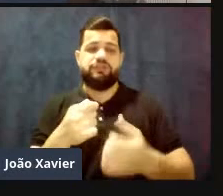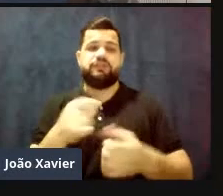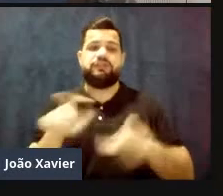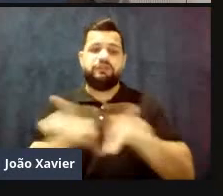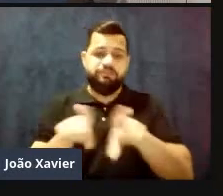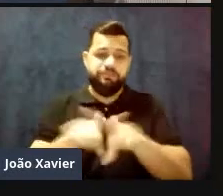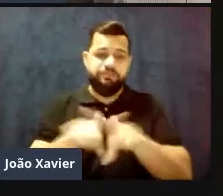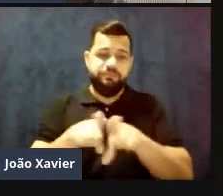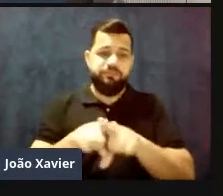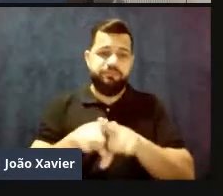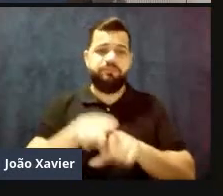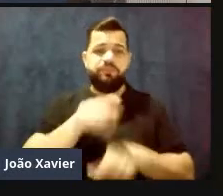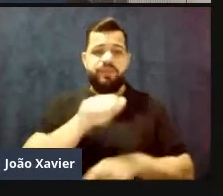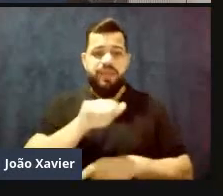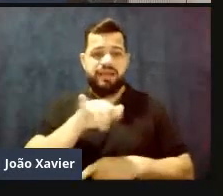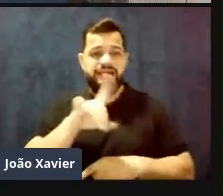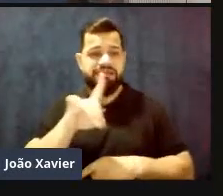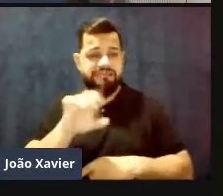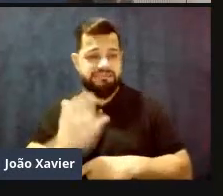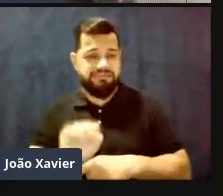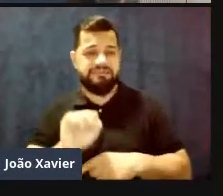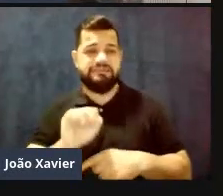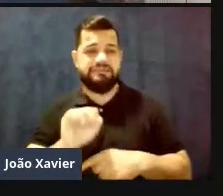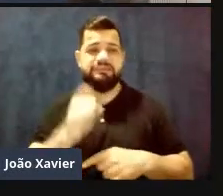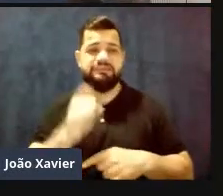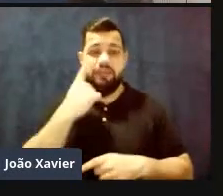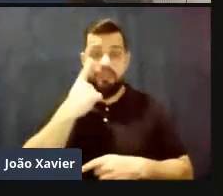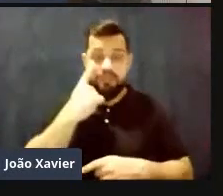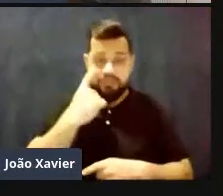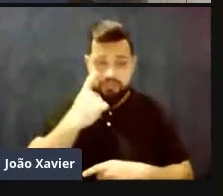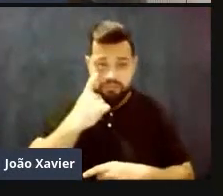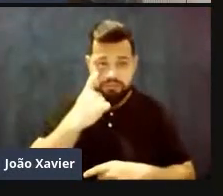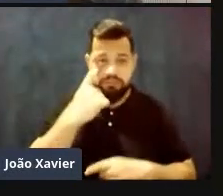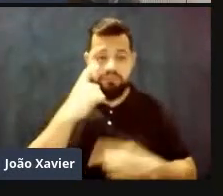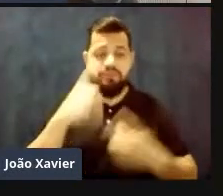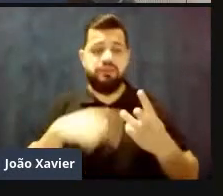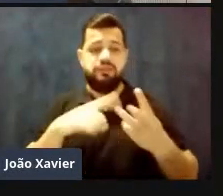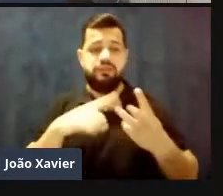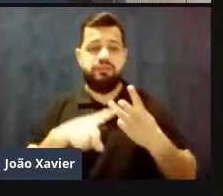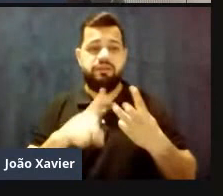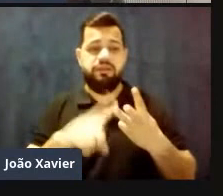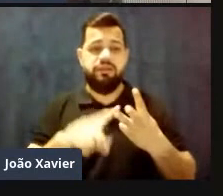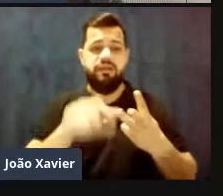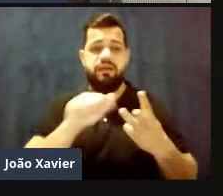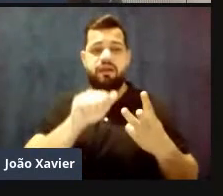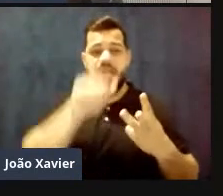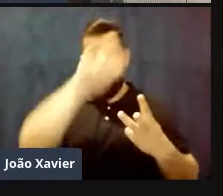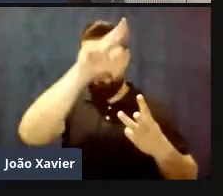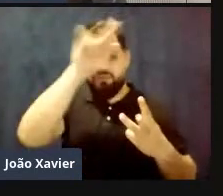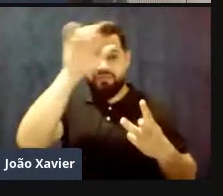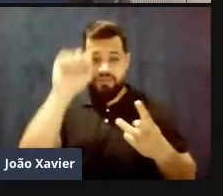clipagem de aneurisma, anemia, erisipela, AVC isquêmico, AVC hemorrágico,